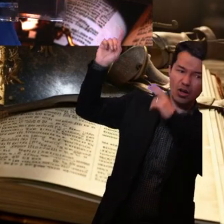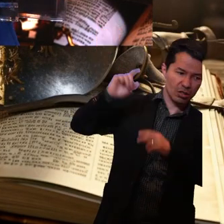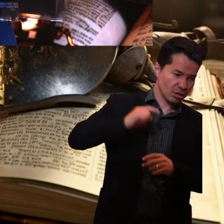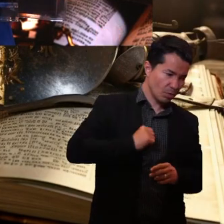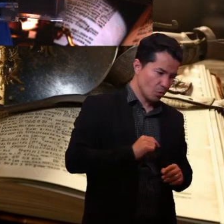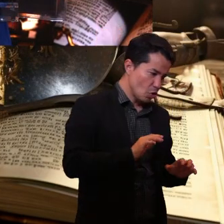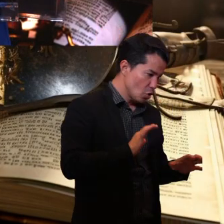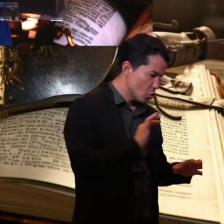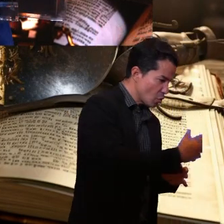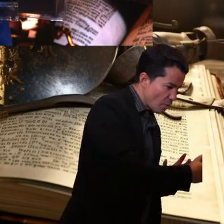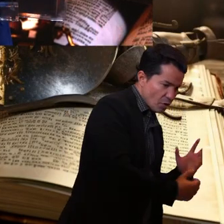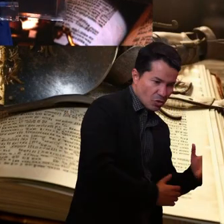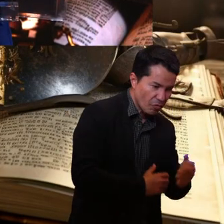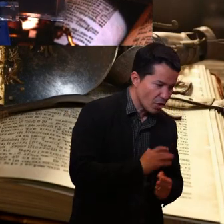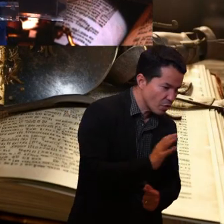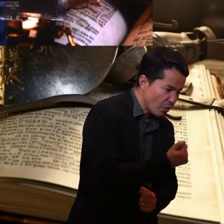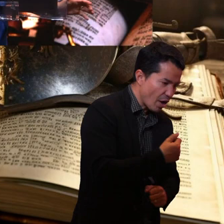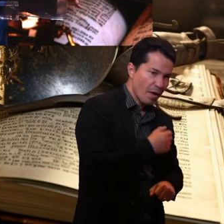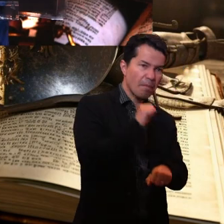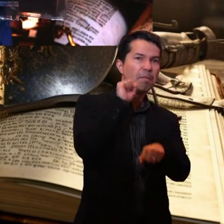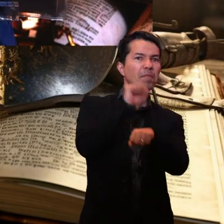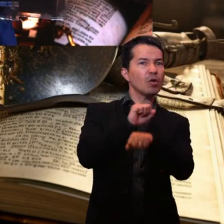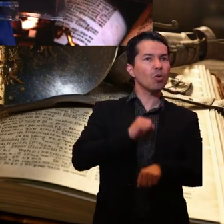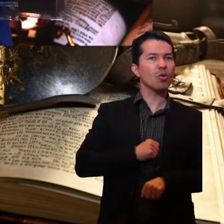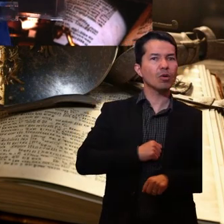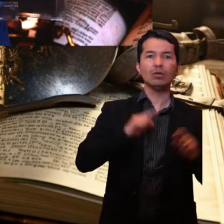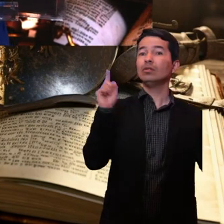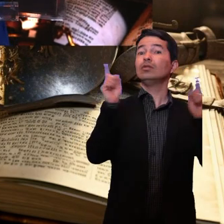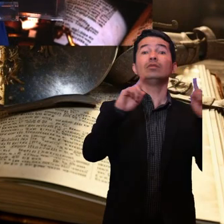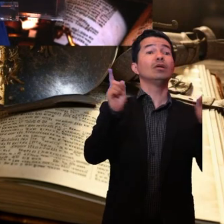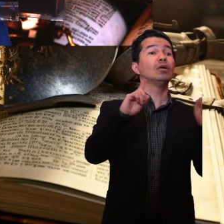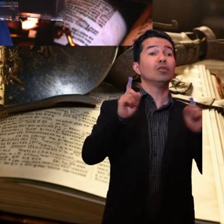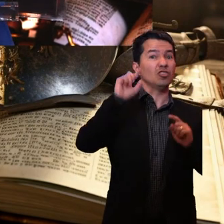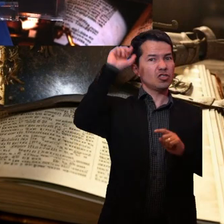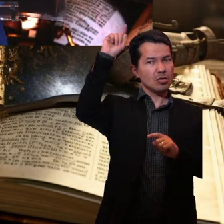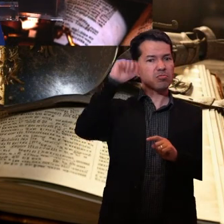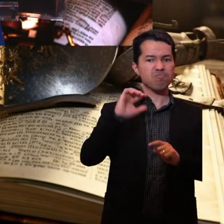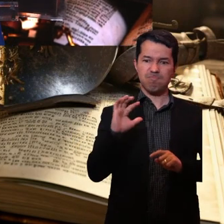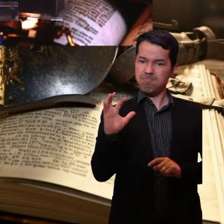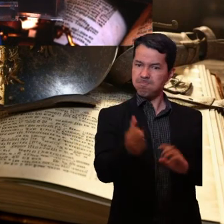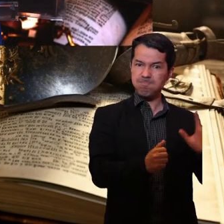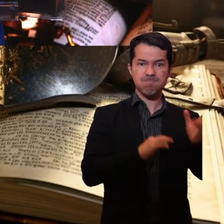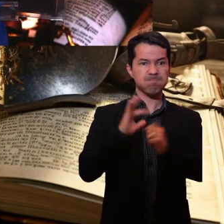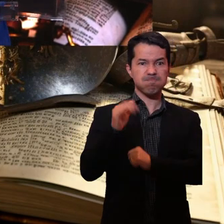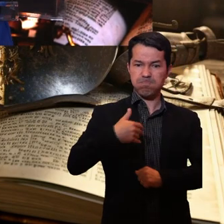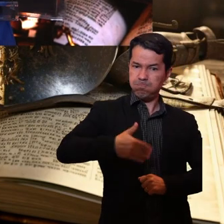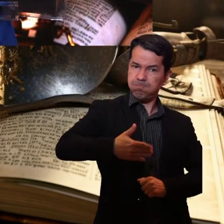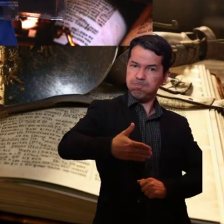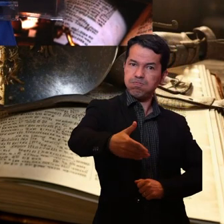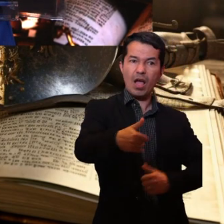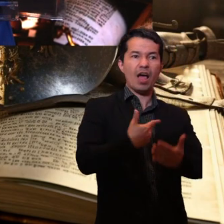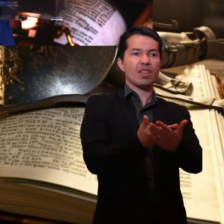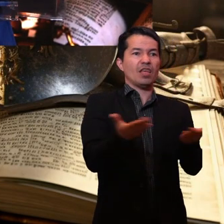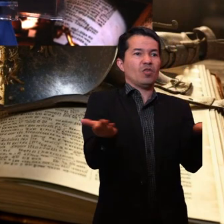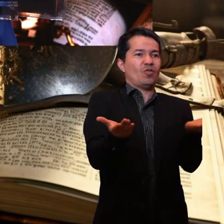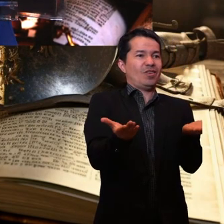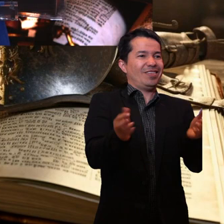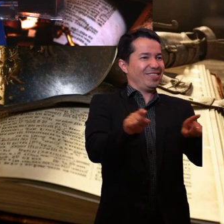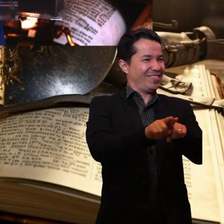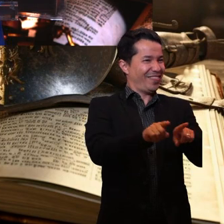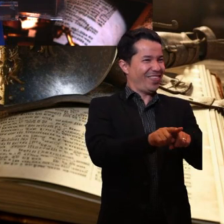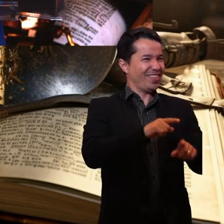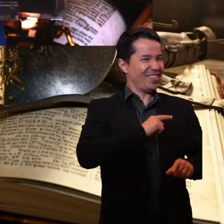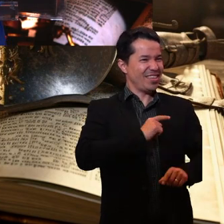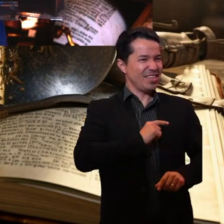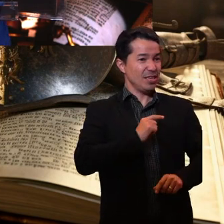possa salvar, e o seu ouvido tão surdo, para que não possa ouvir. Mas as suas maldades separam vocês do seu Deus, os seus